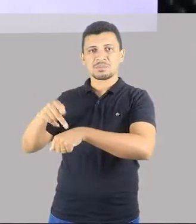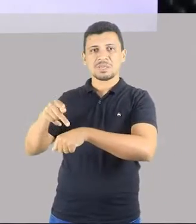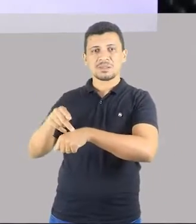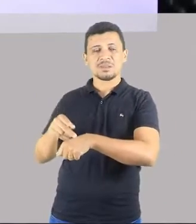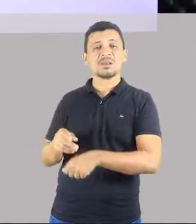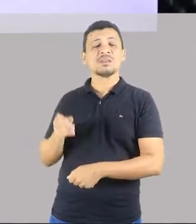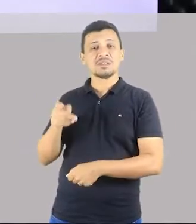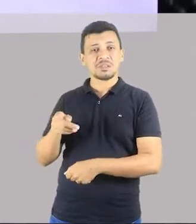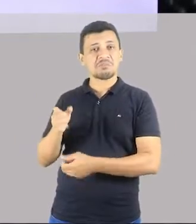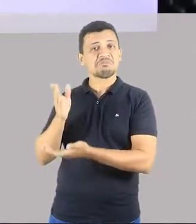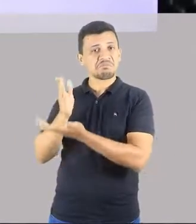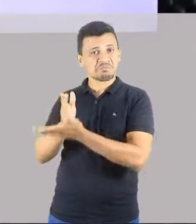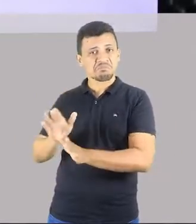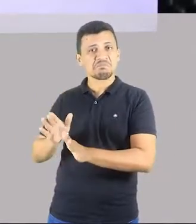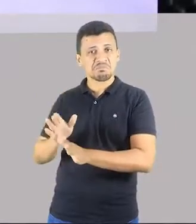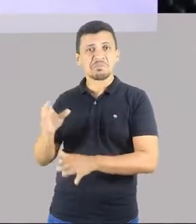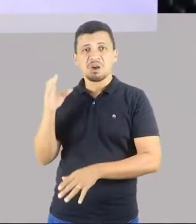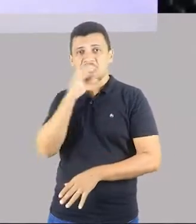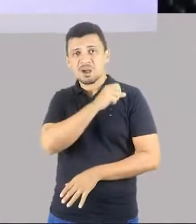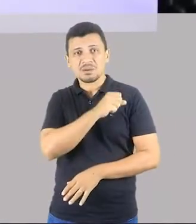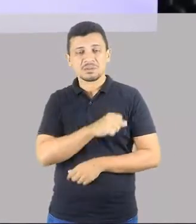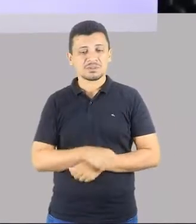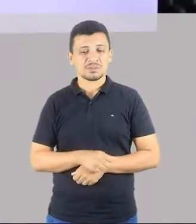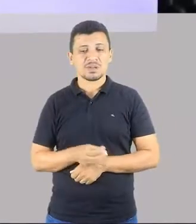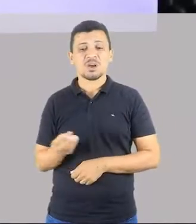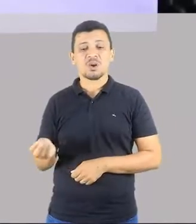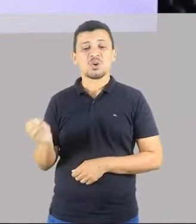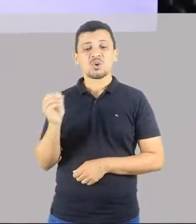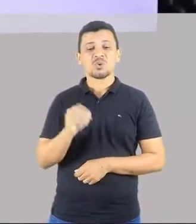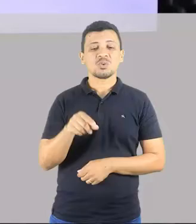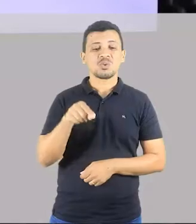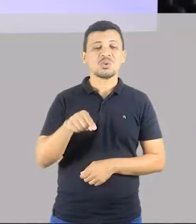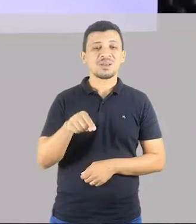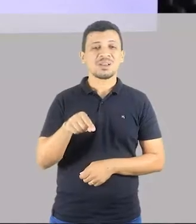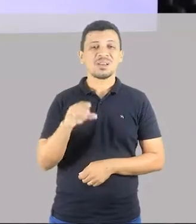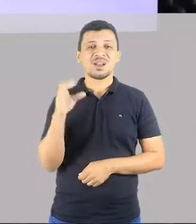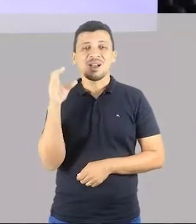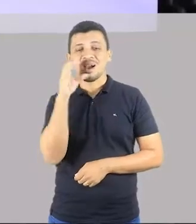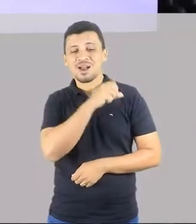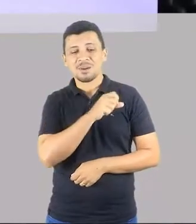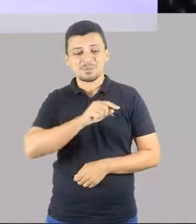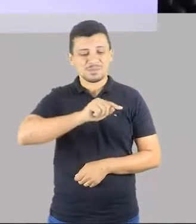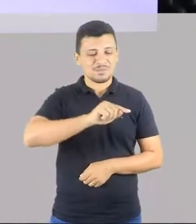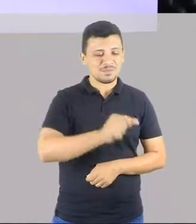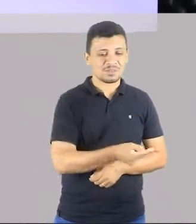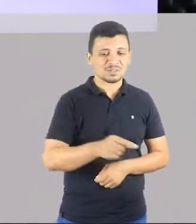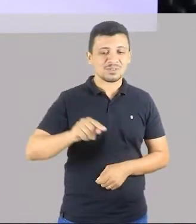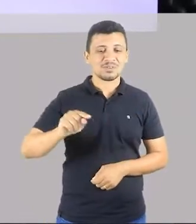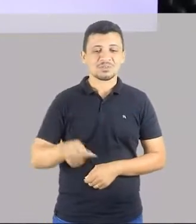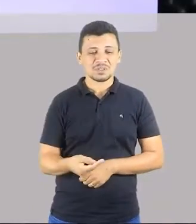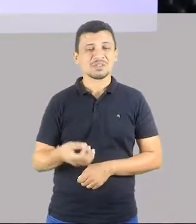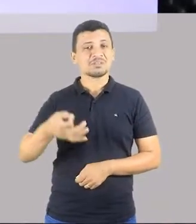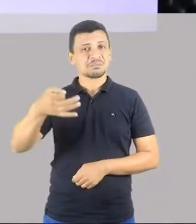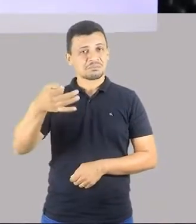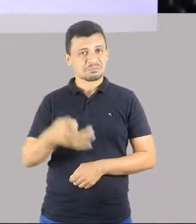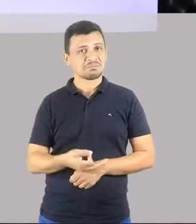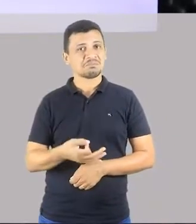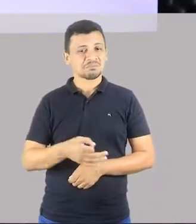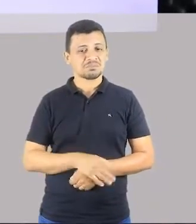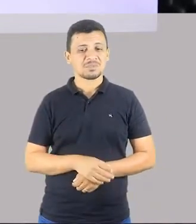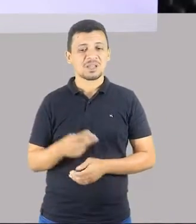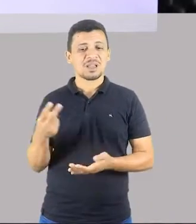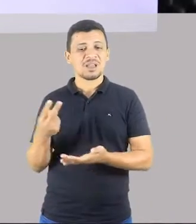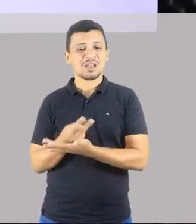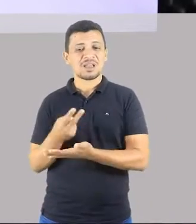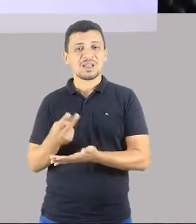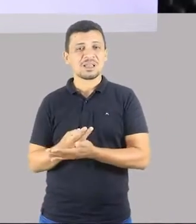pronta, certo? Só que ele intercalou em instantes. Então, essa intercalação está devida. Quem está incorreto é